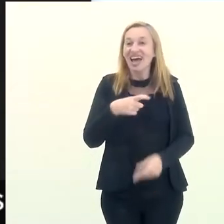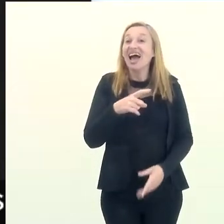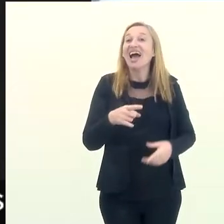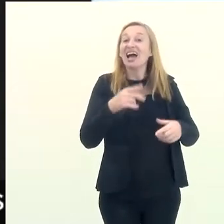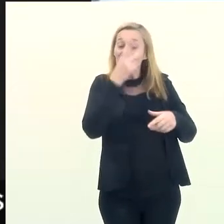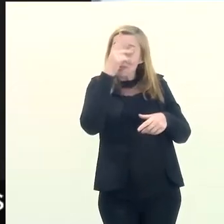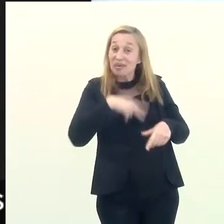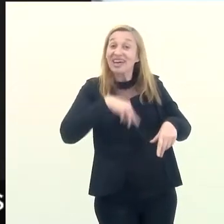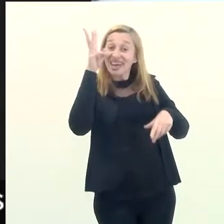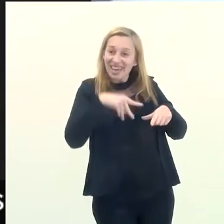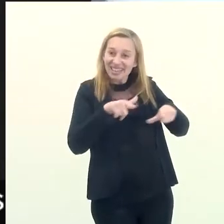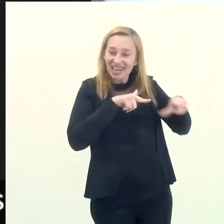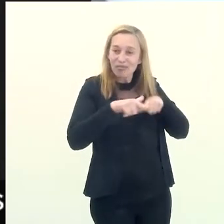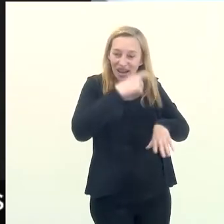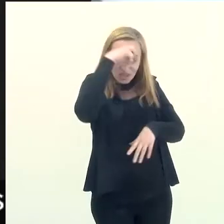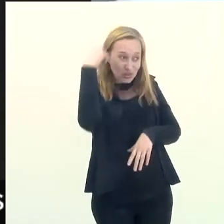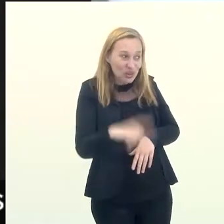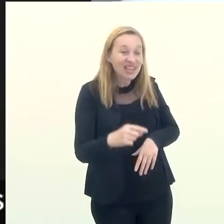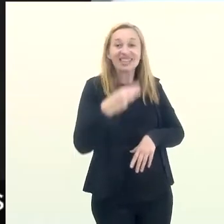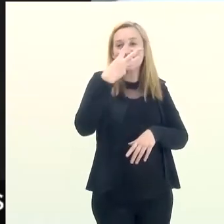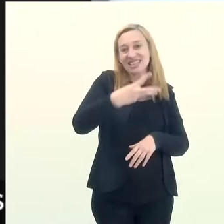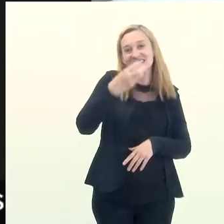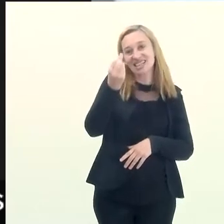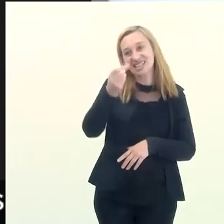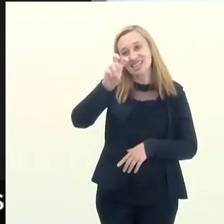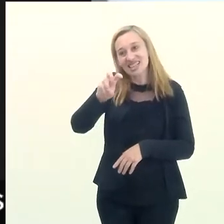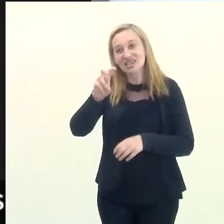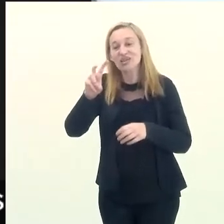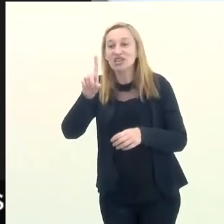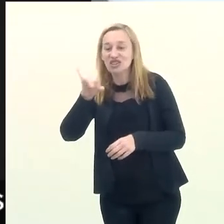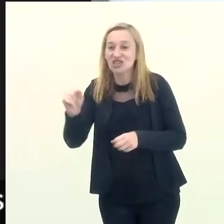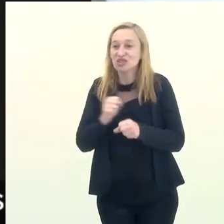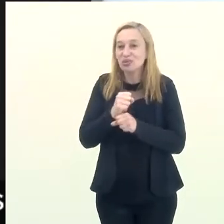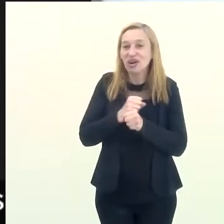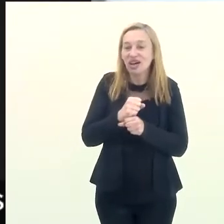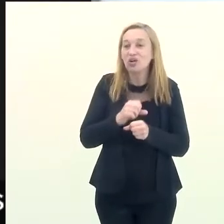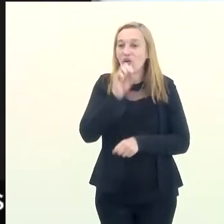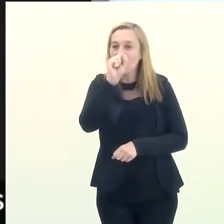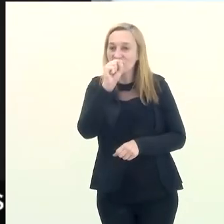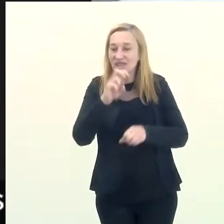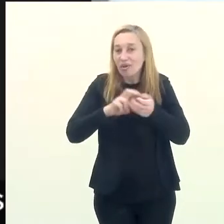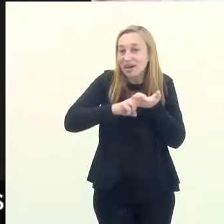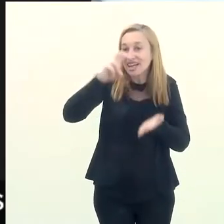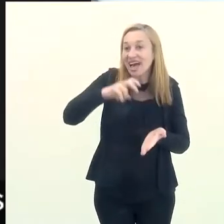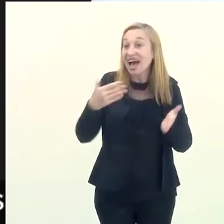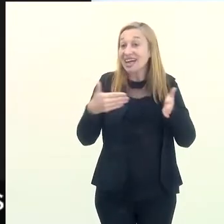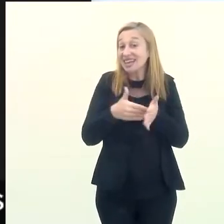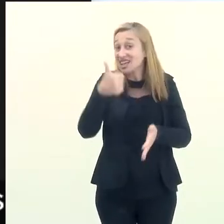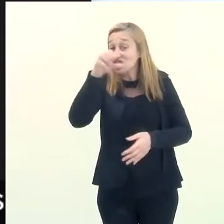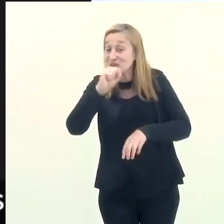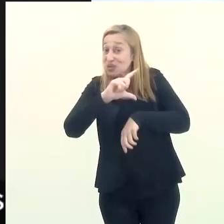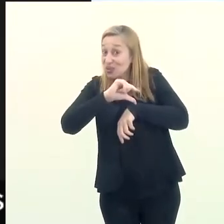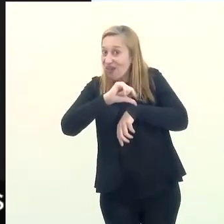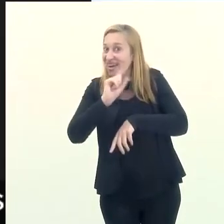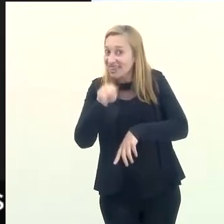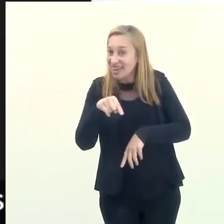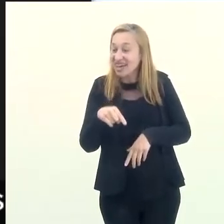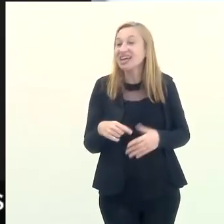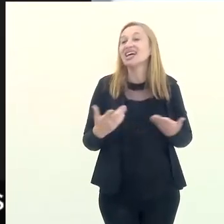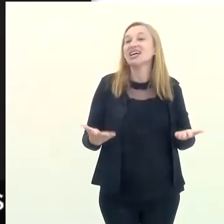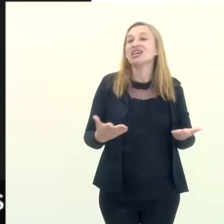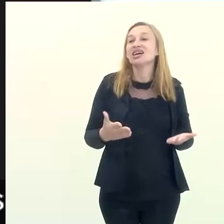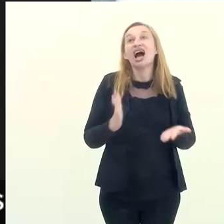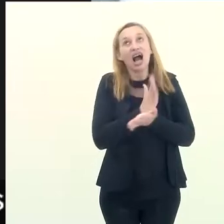muito suor, né? Então, são 365 dias por ano. Nós vamos abrir de 8 da manhã até as 18 horas,